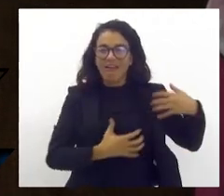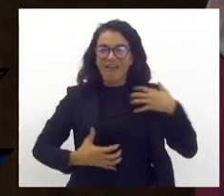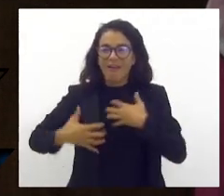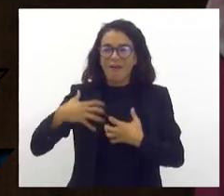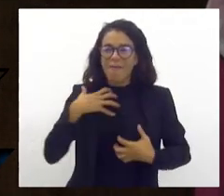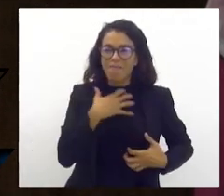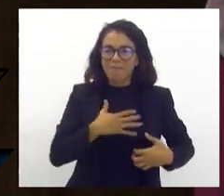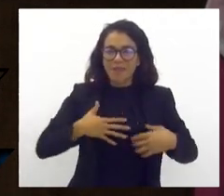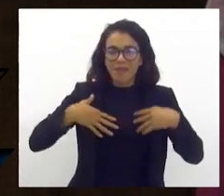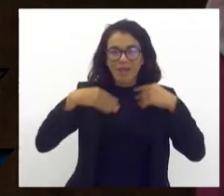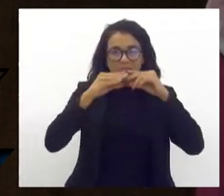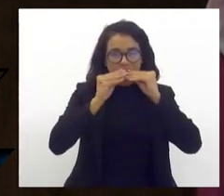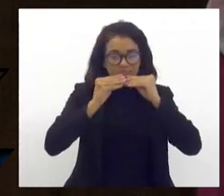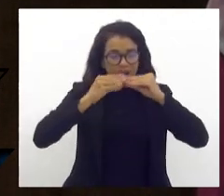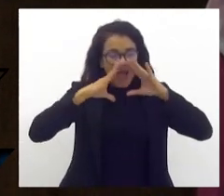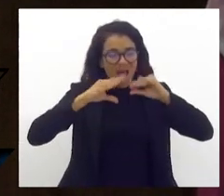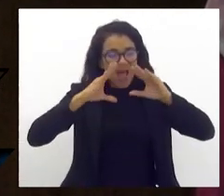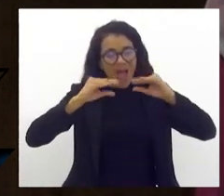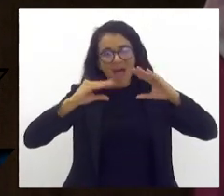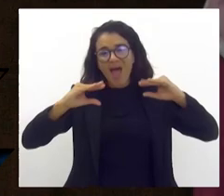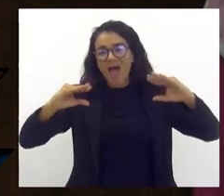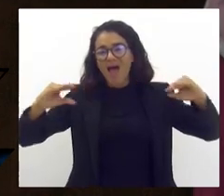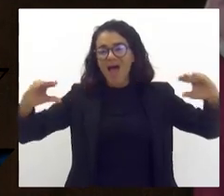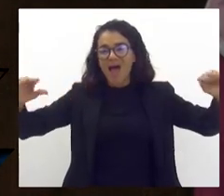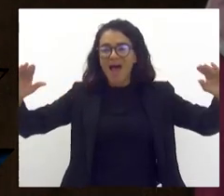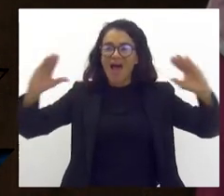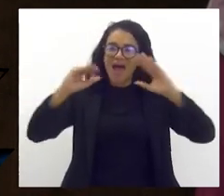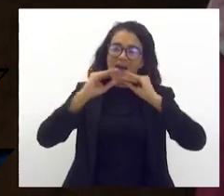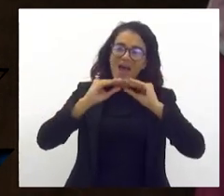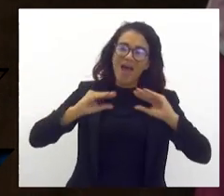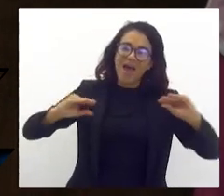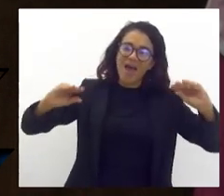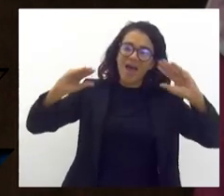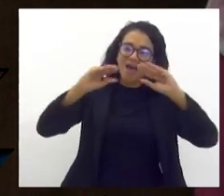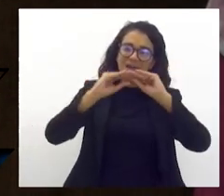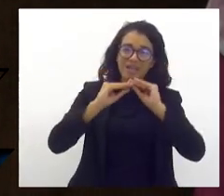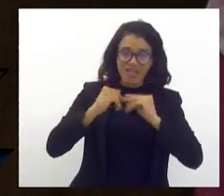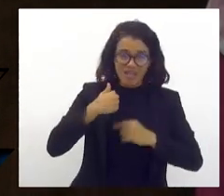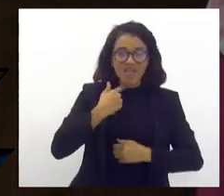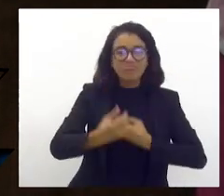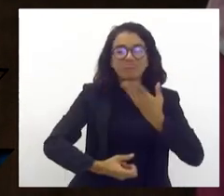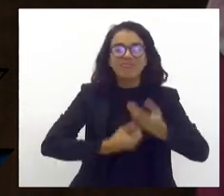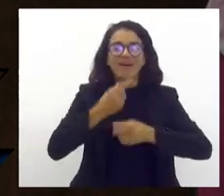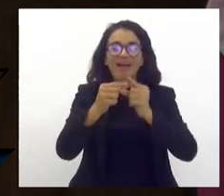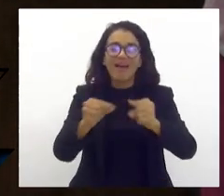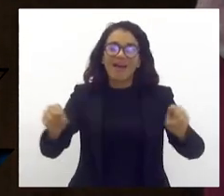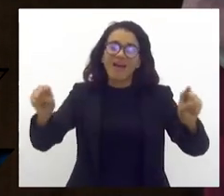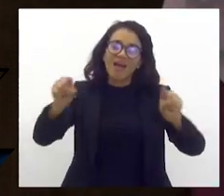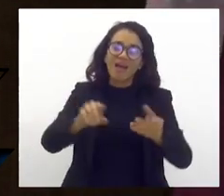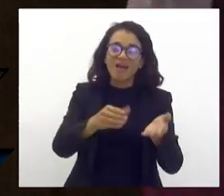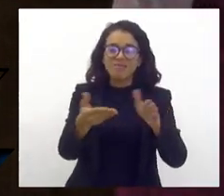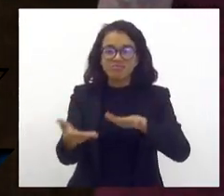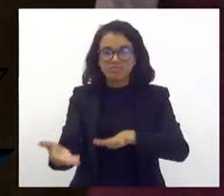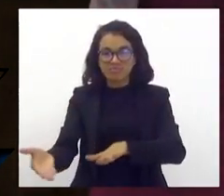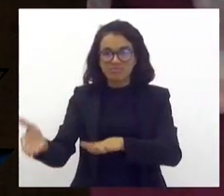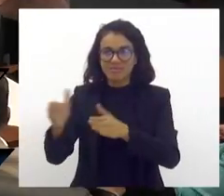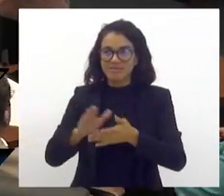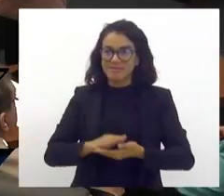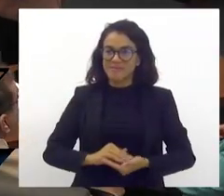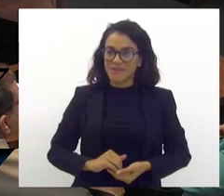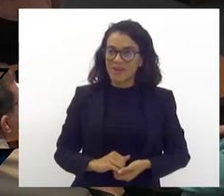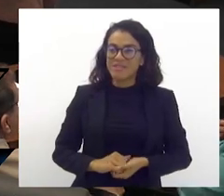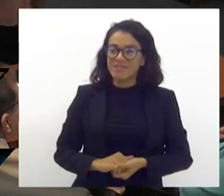dos lábios a vida corre, deixando um acre sabor na boca. Eu faço versos como quem morre. Obrigada. Coisa